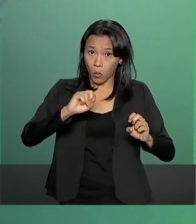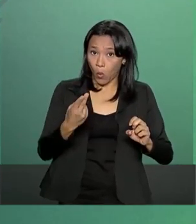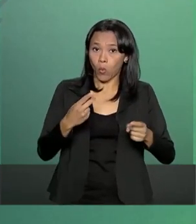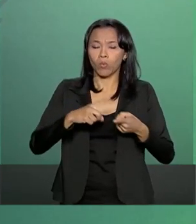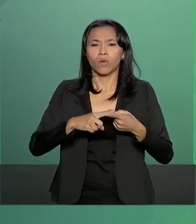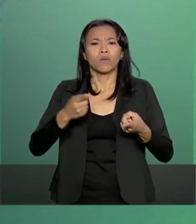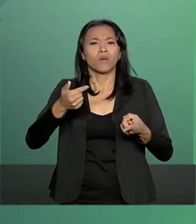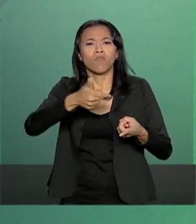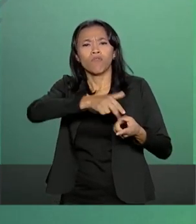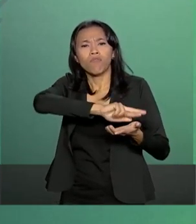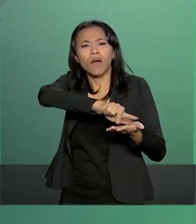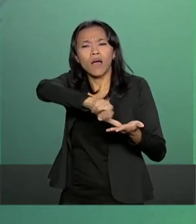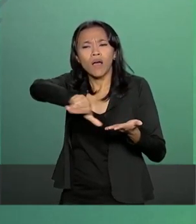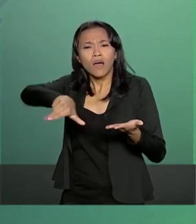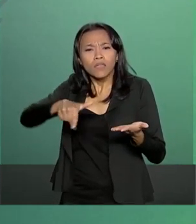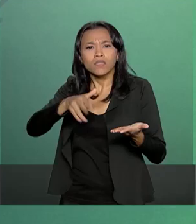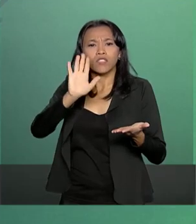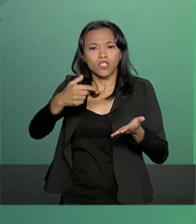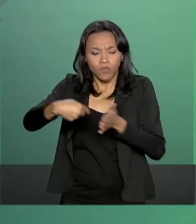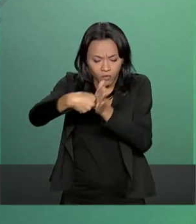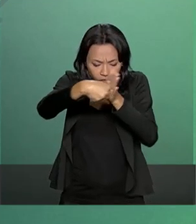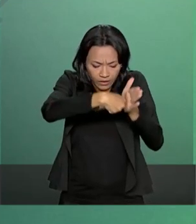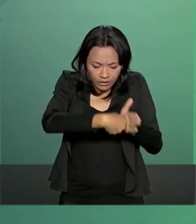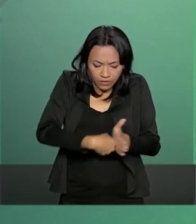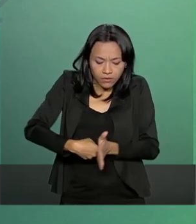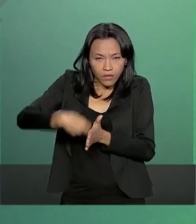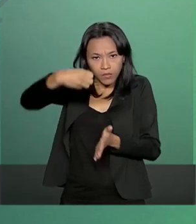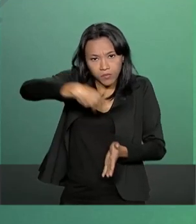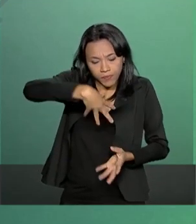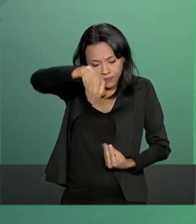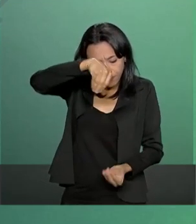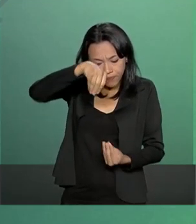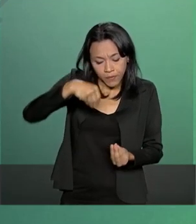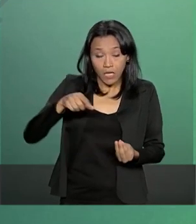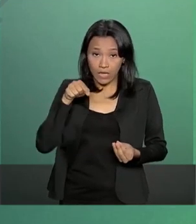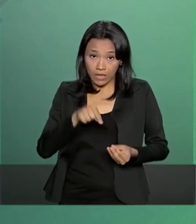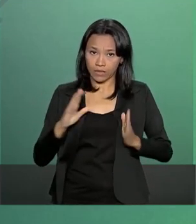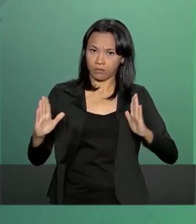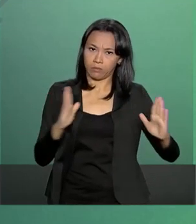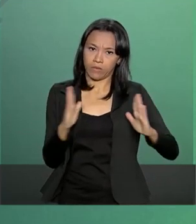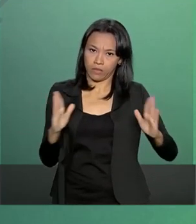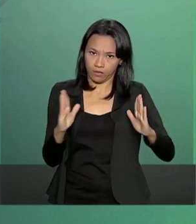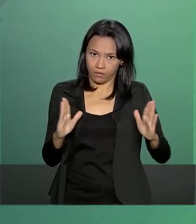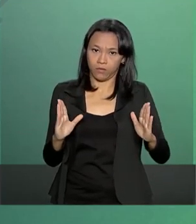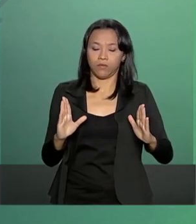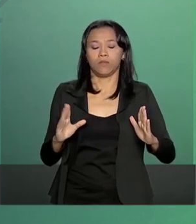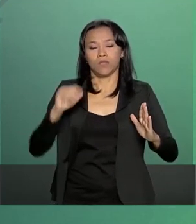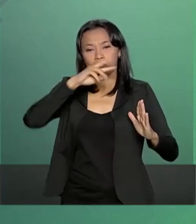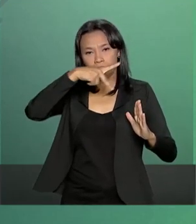anátomo-patológicos e os diversos exames de imagem feitos ao longo da internação